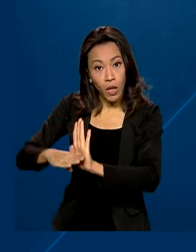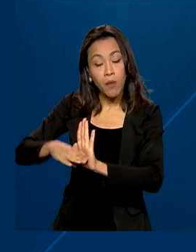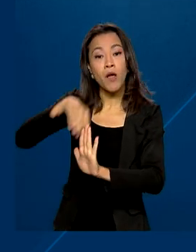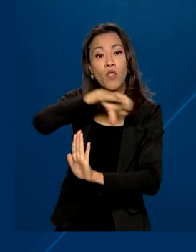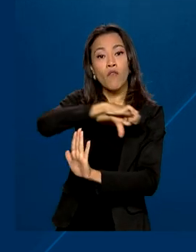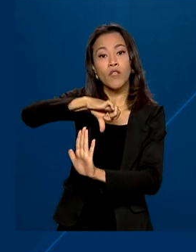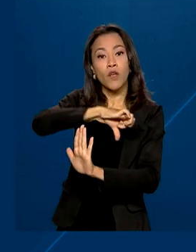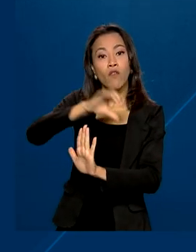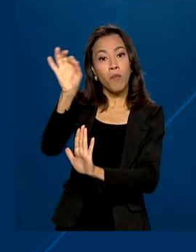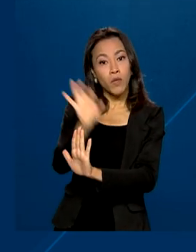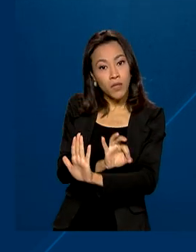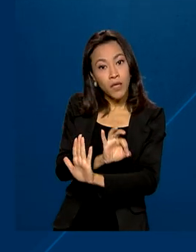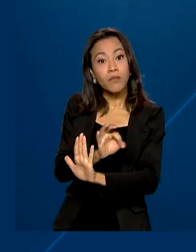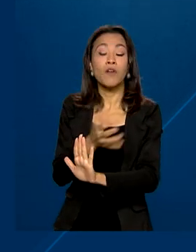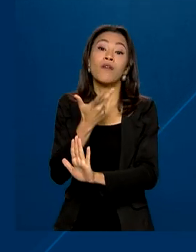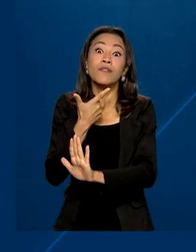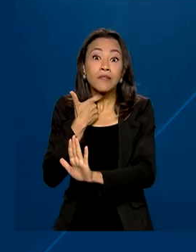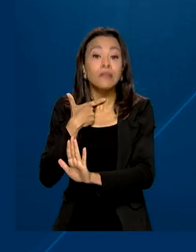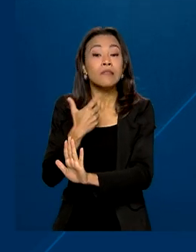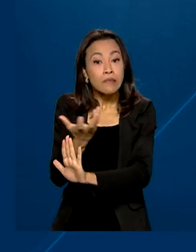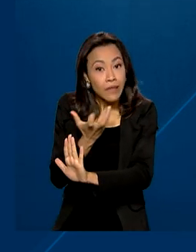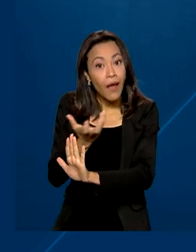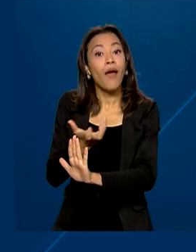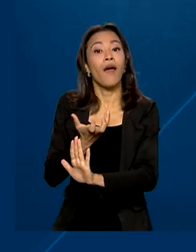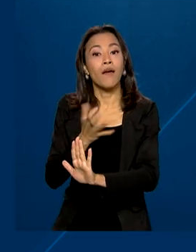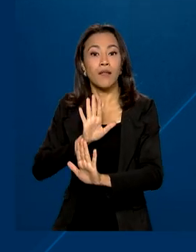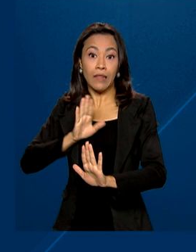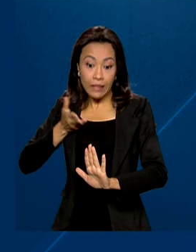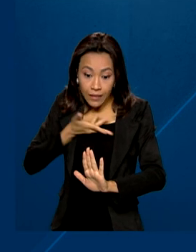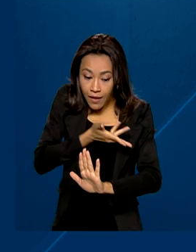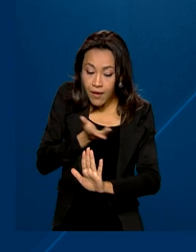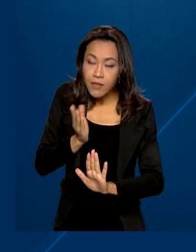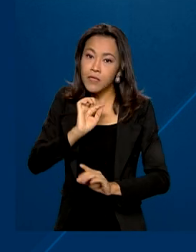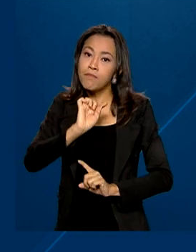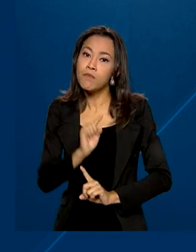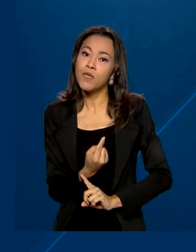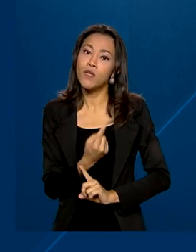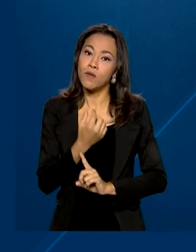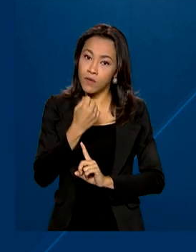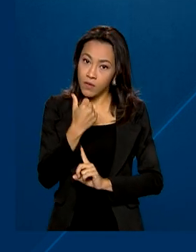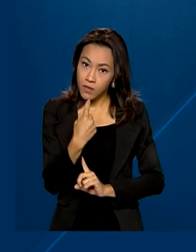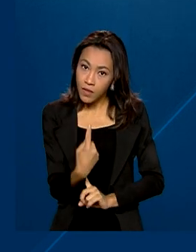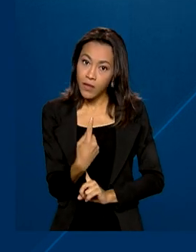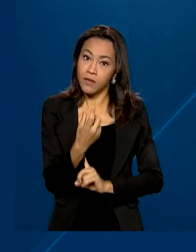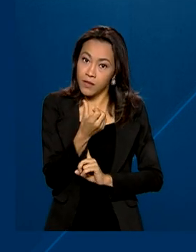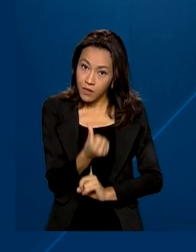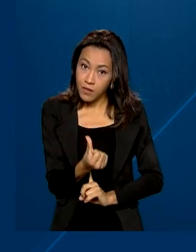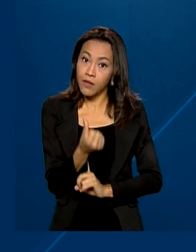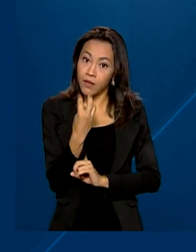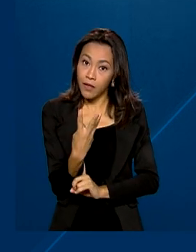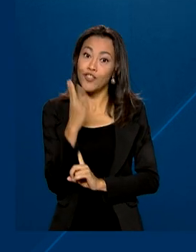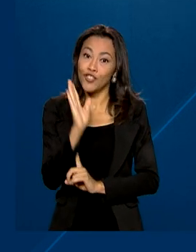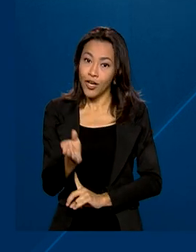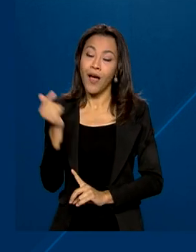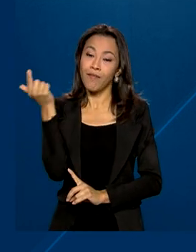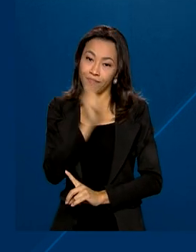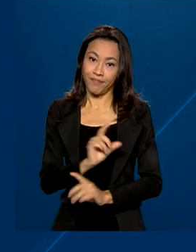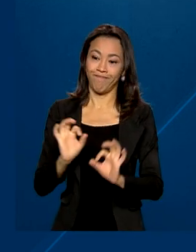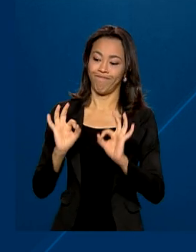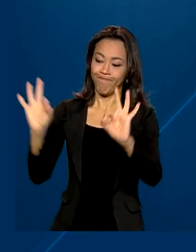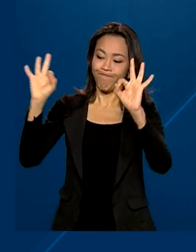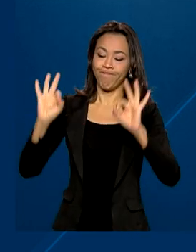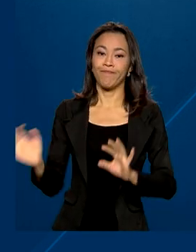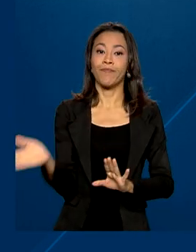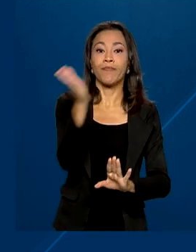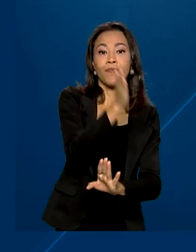99% indicaram o desejo de aderi-lo. Desses, 1.163 já foram qualificados e cerca de